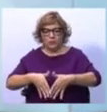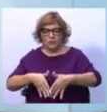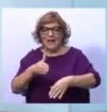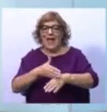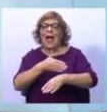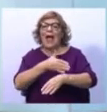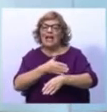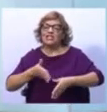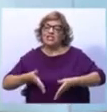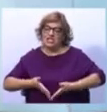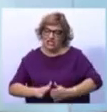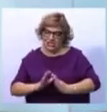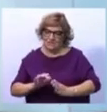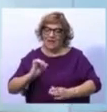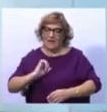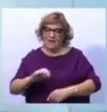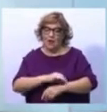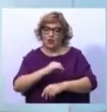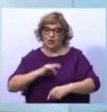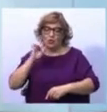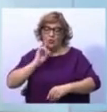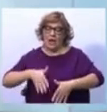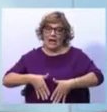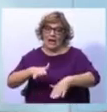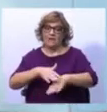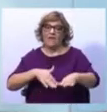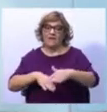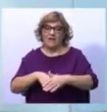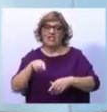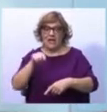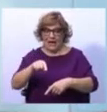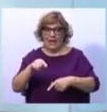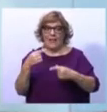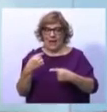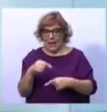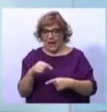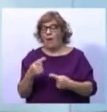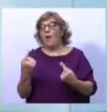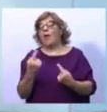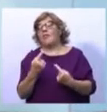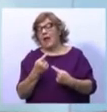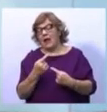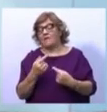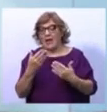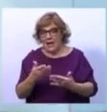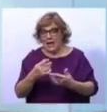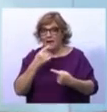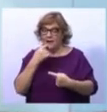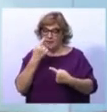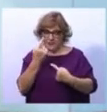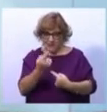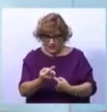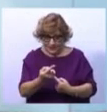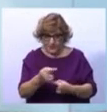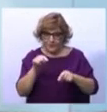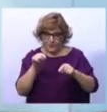pré-natal. Nas consultas que as mulheres grávidas fazem, elas são, ou deveriam ser, alertadas